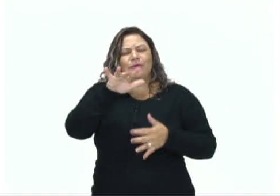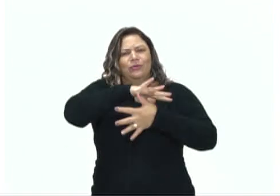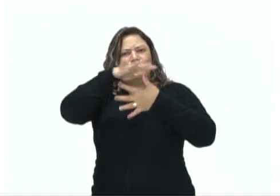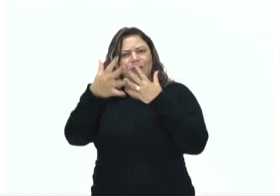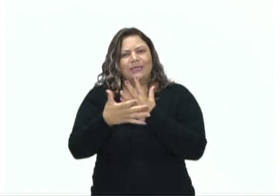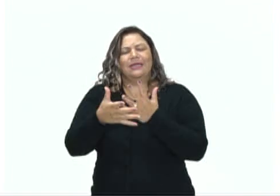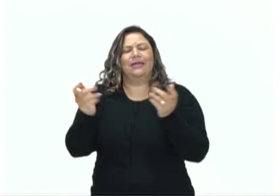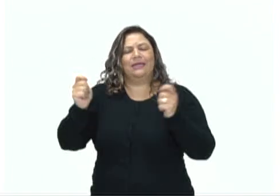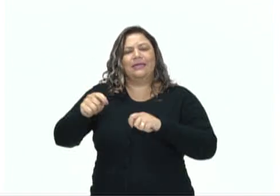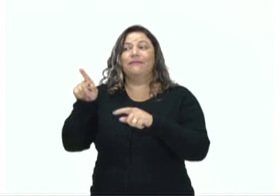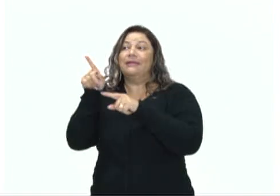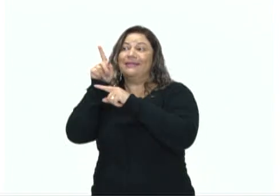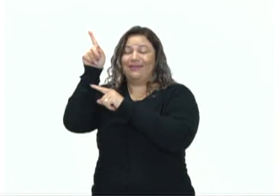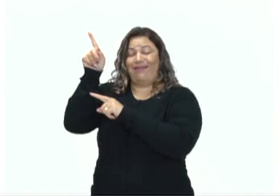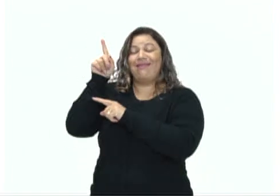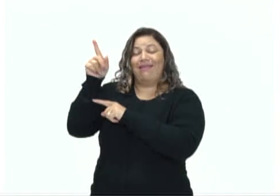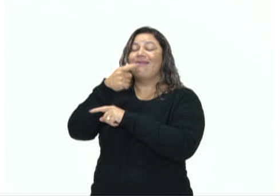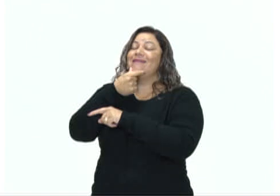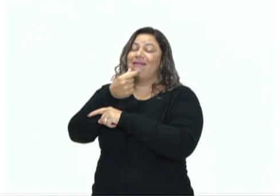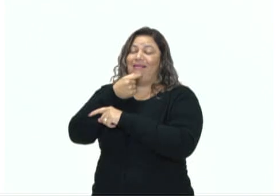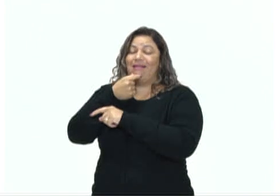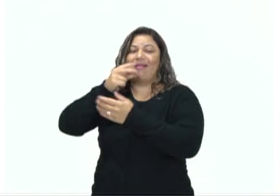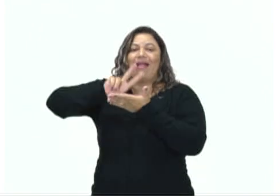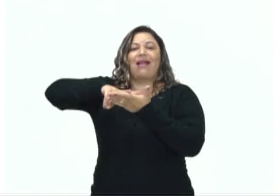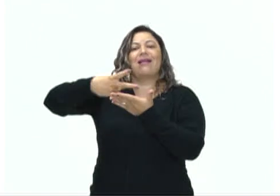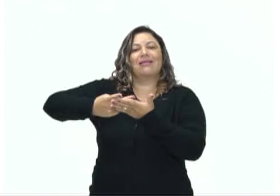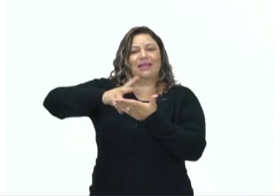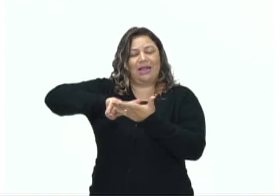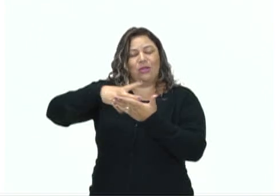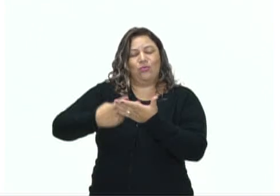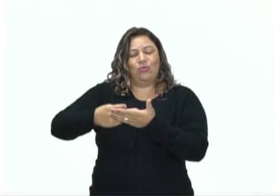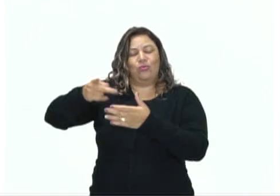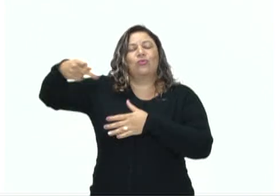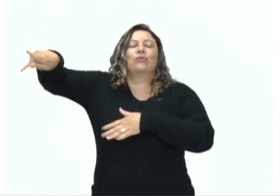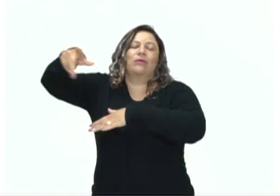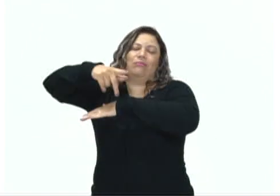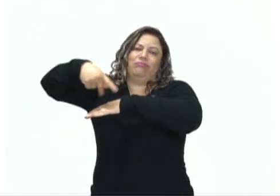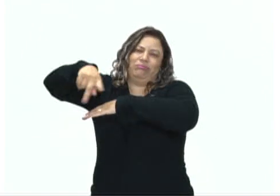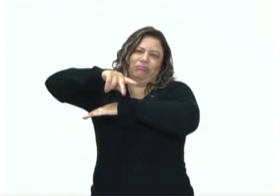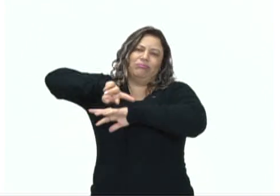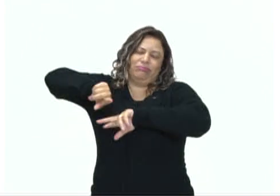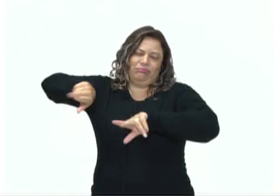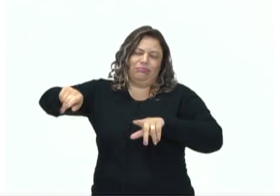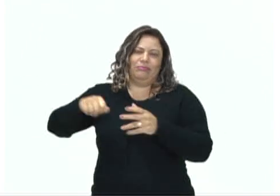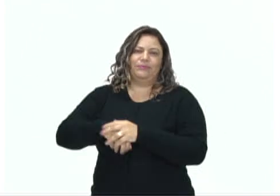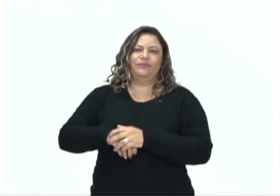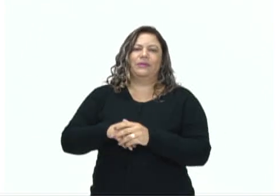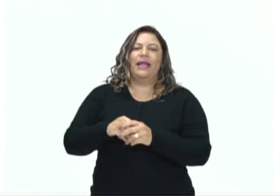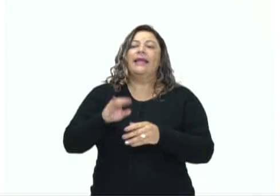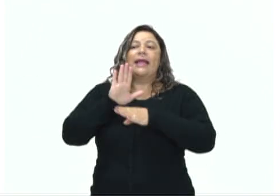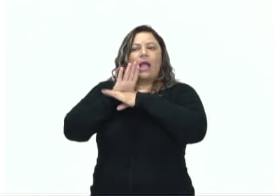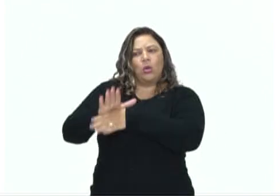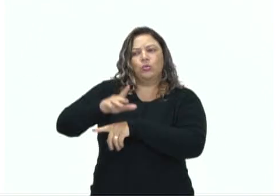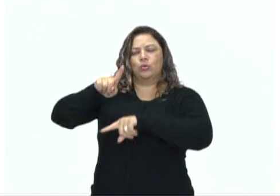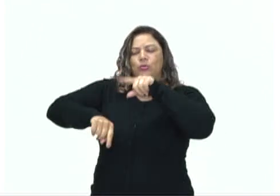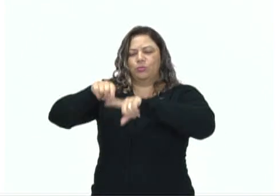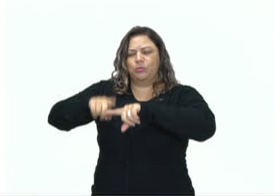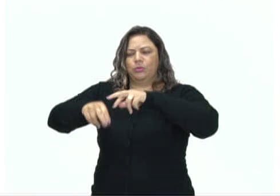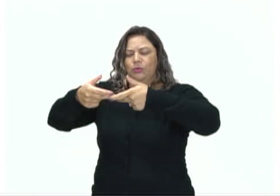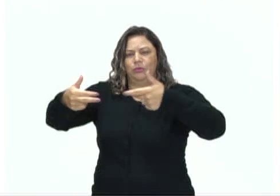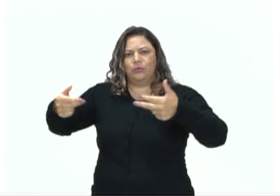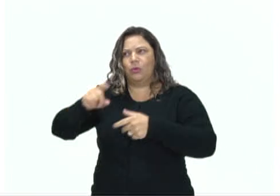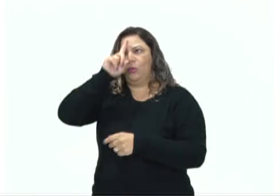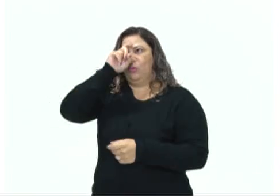sinais internacionais e trabalha como assistente de suprimentos e materiais em um hospital. Eles